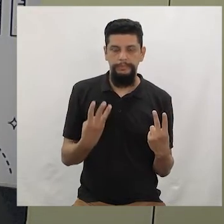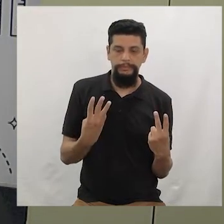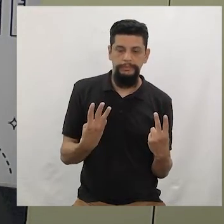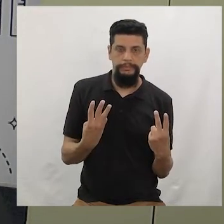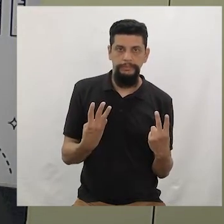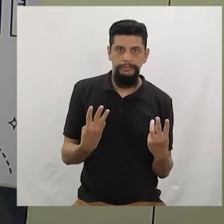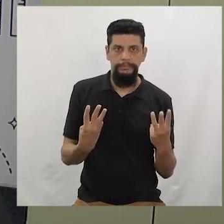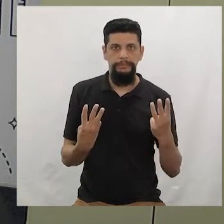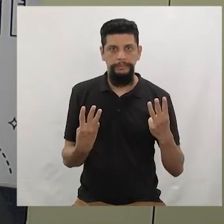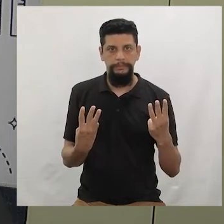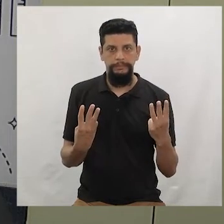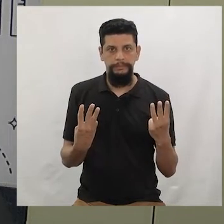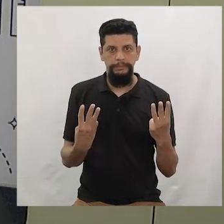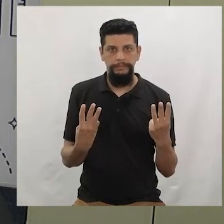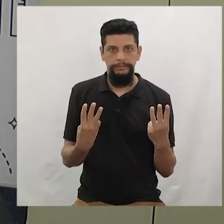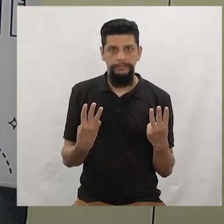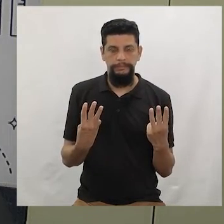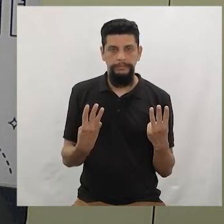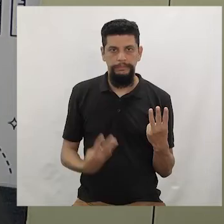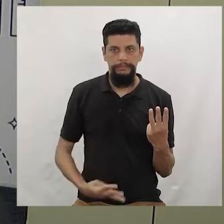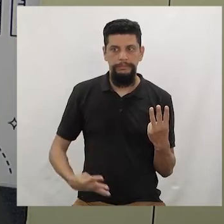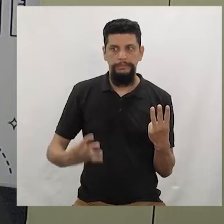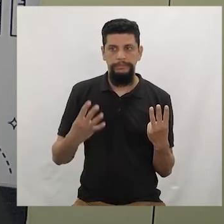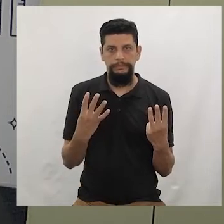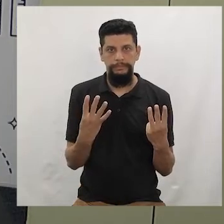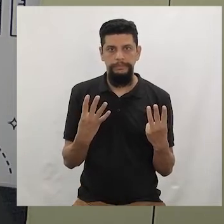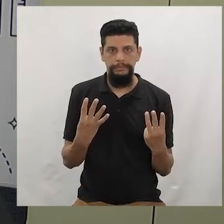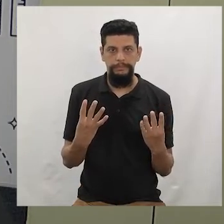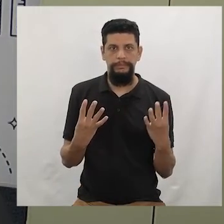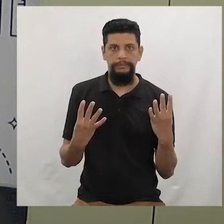Duas. Três.